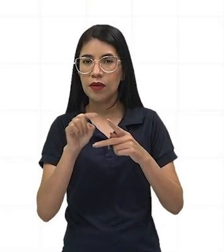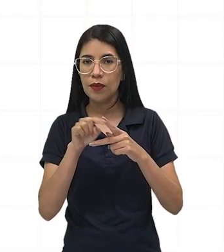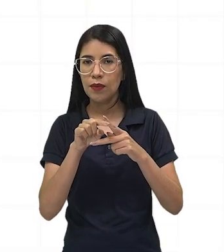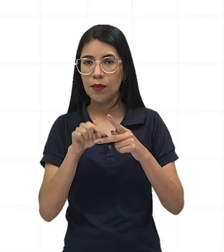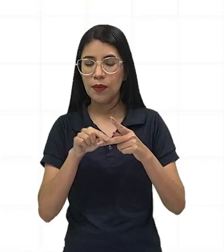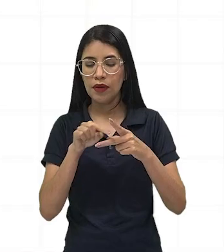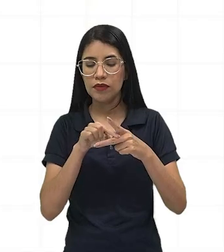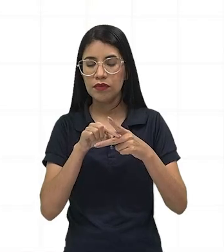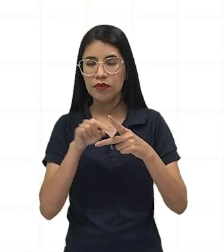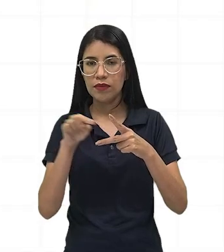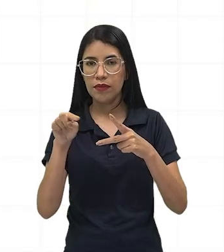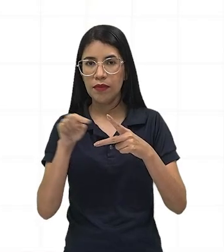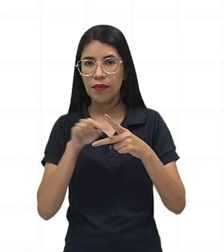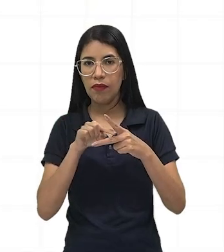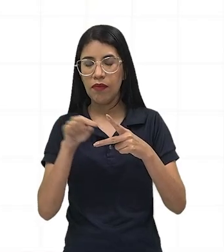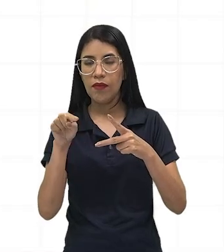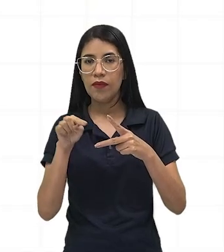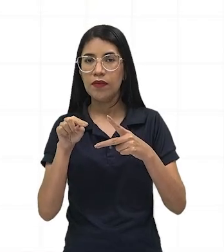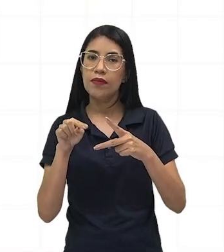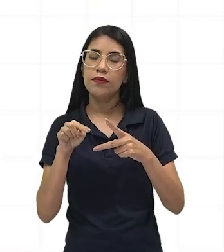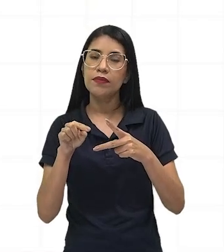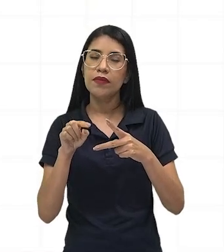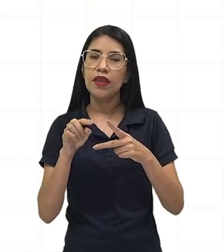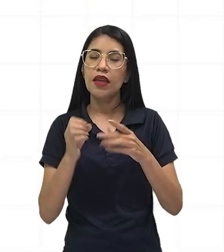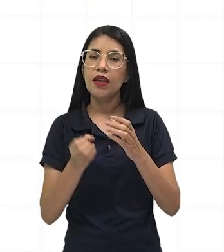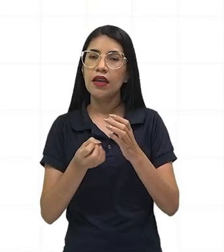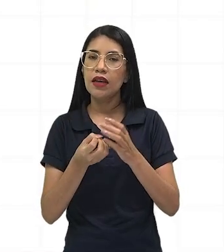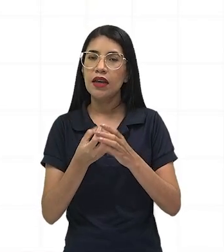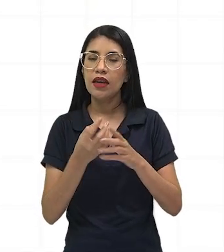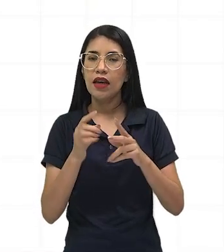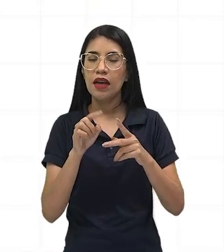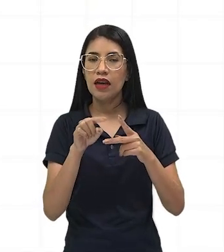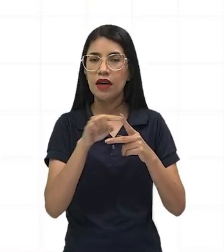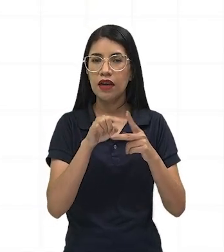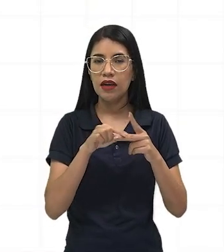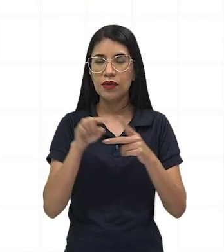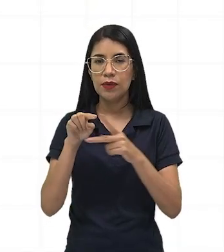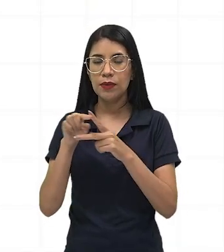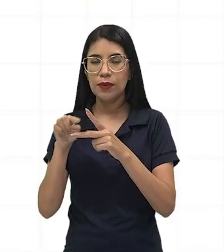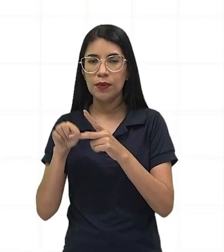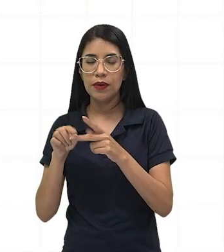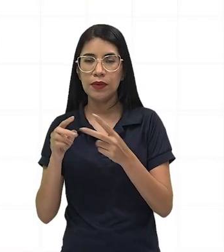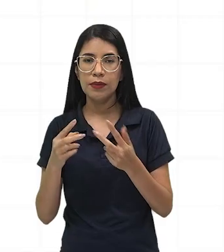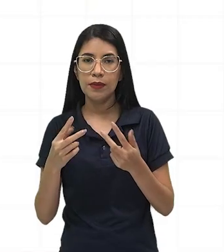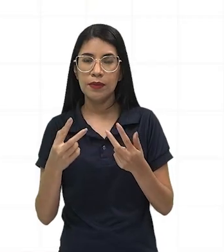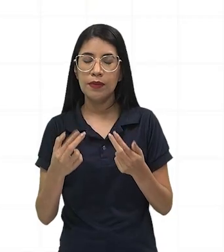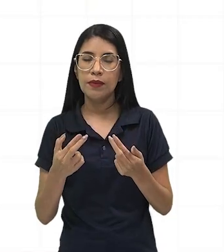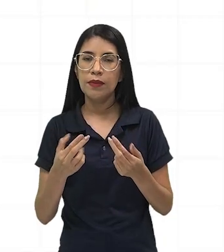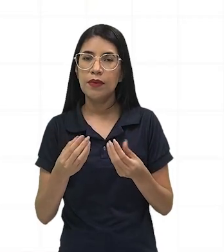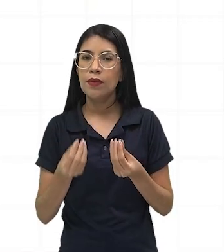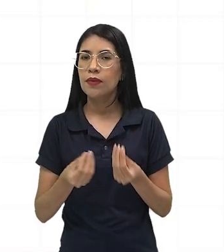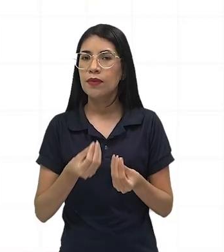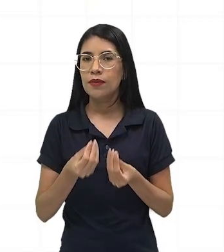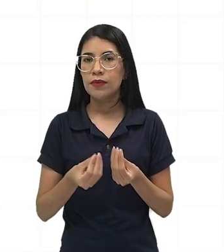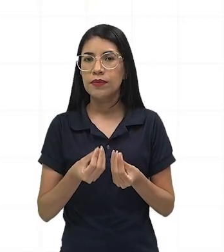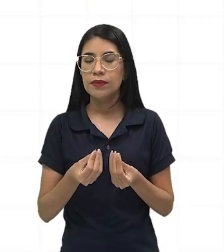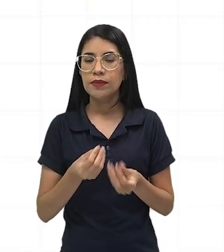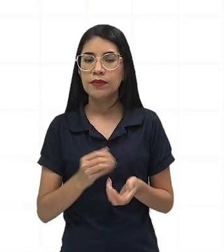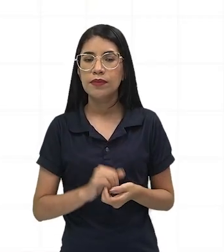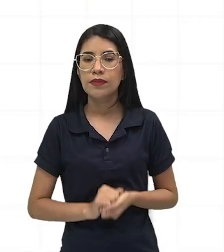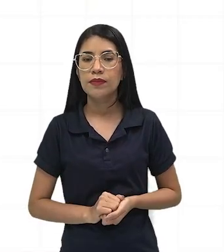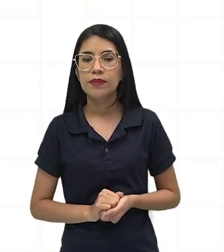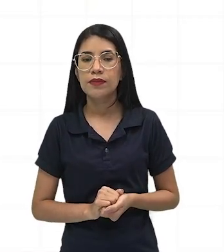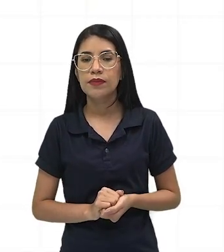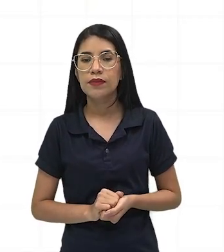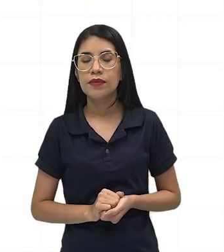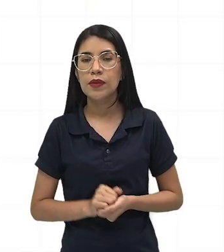ângulo em dois ângulos iguais. Como assim, professor? Vamos lá, a gente tem aqui